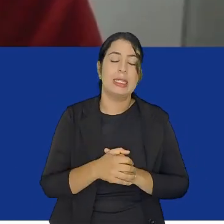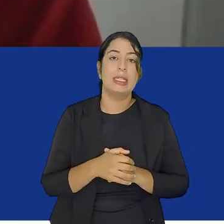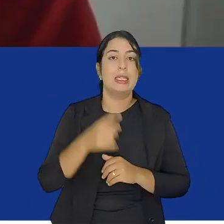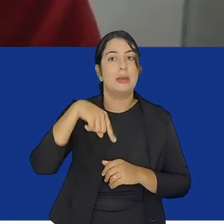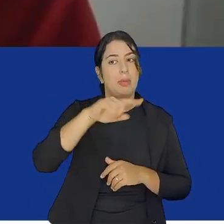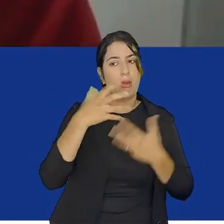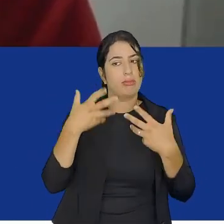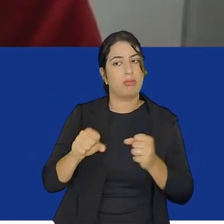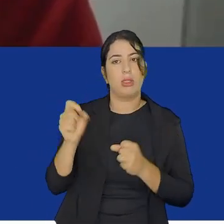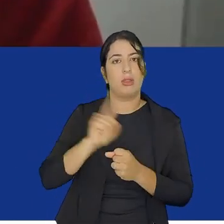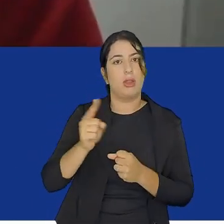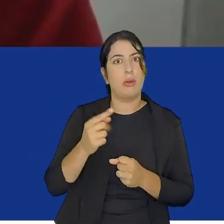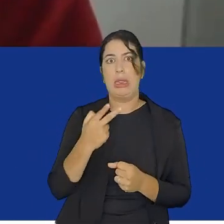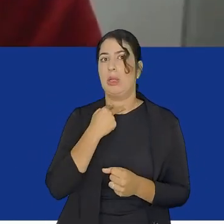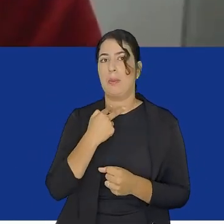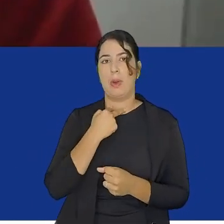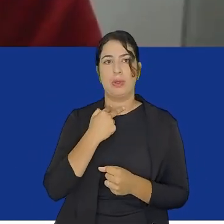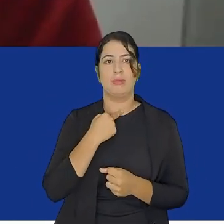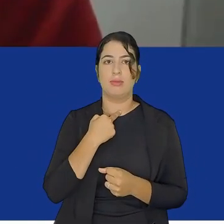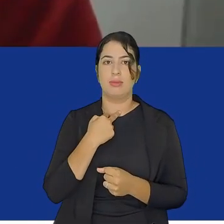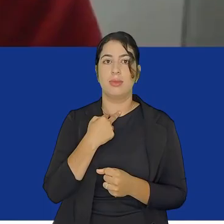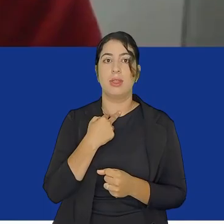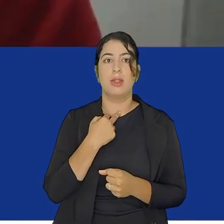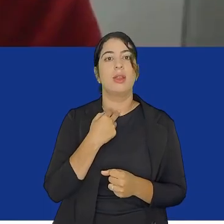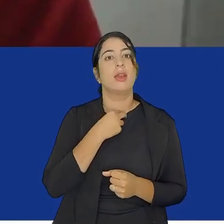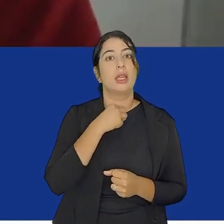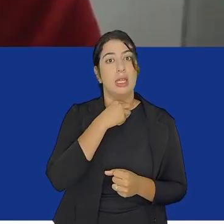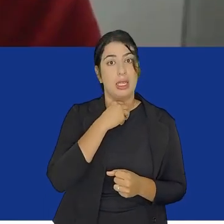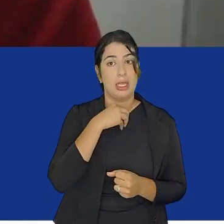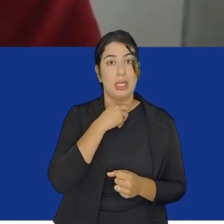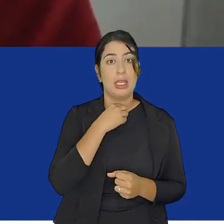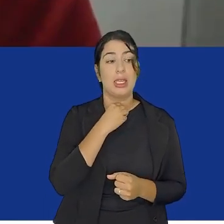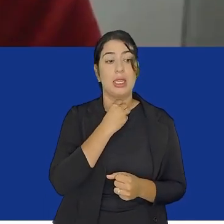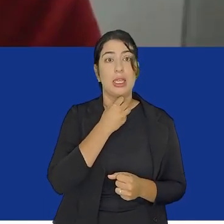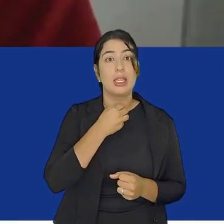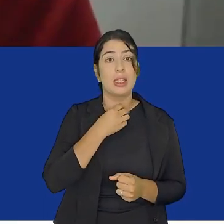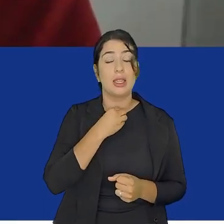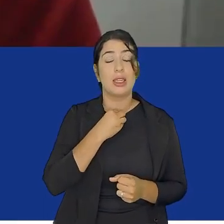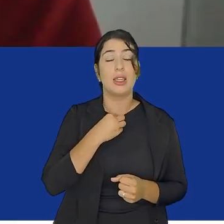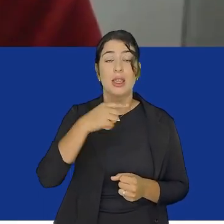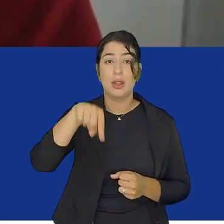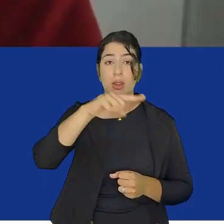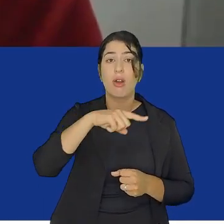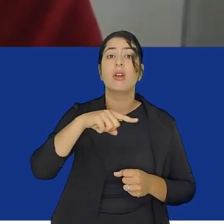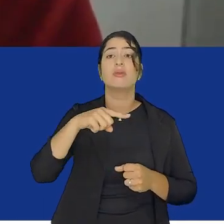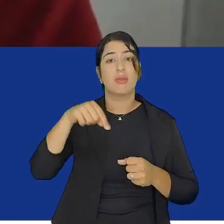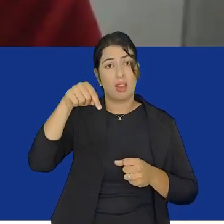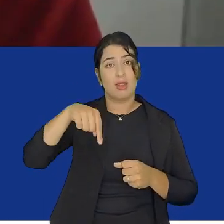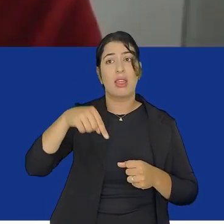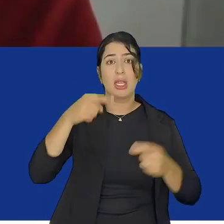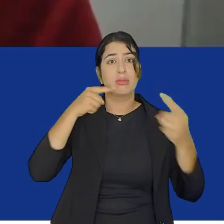inadequados, inaceitáveis e que não pode acontecer. E por isso que a gente está aqui discutindo, porque não, assédio não pode acontecer. Sobre